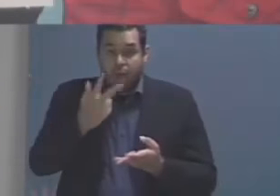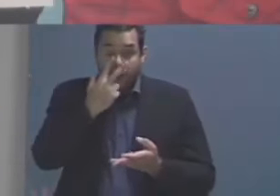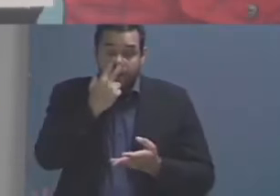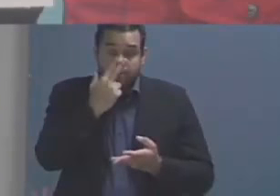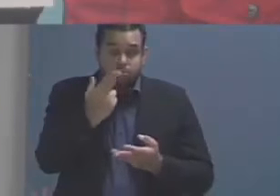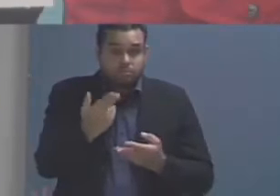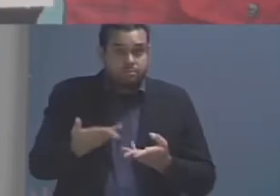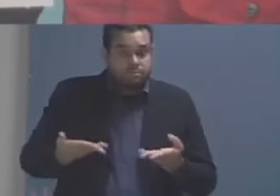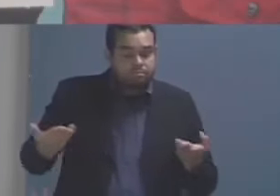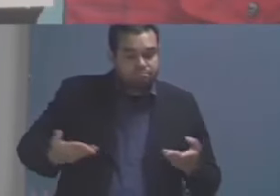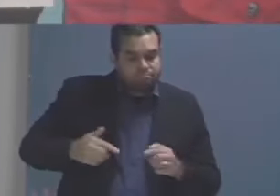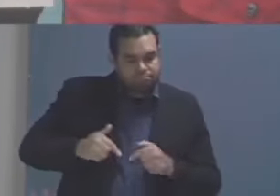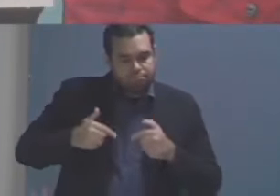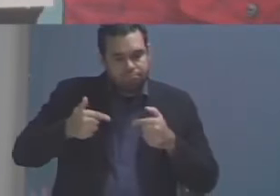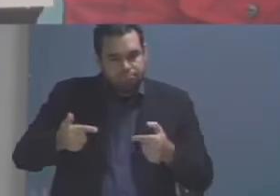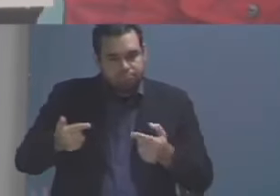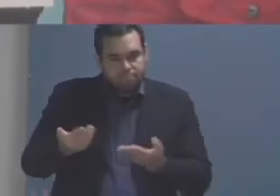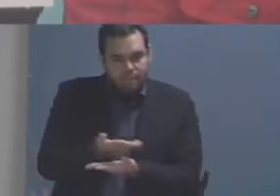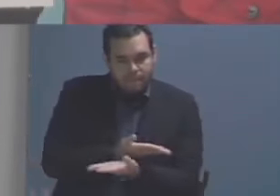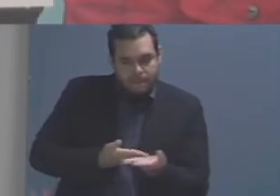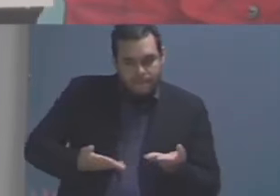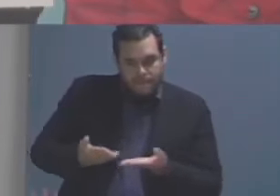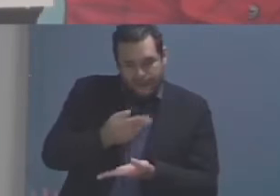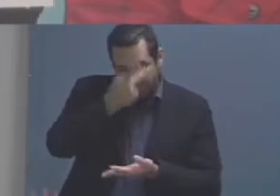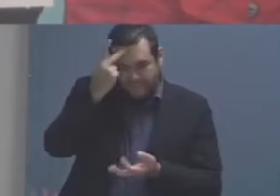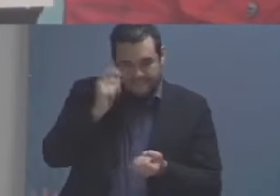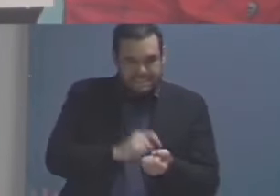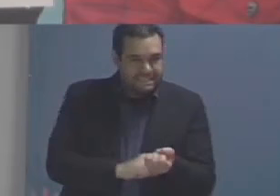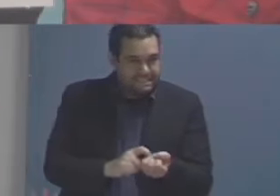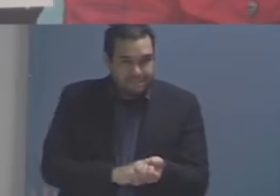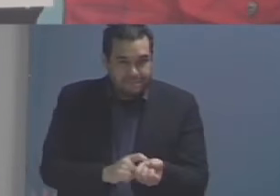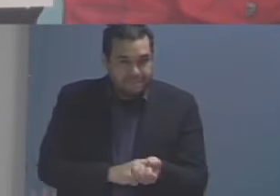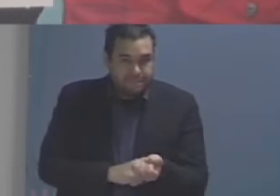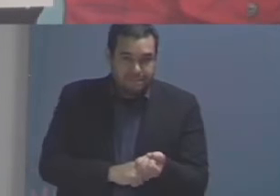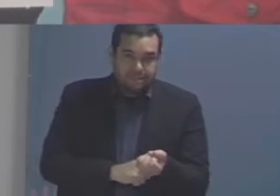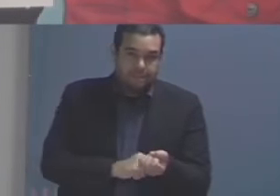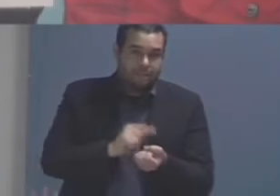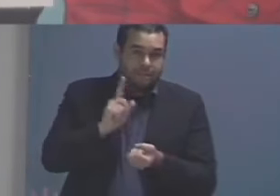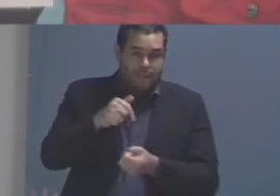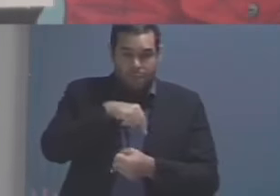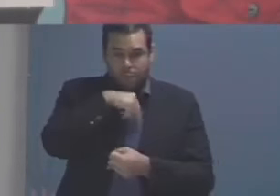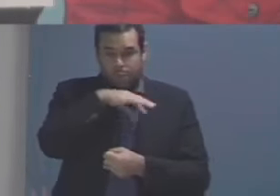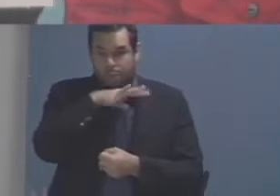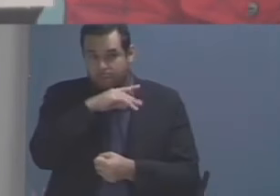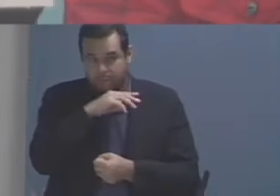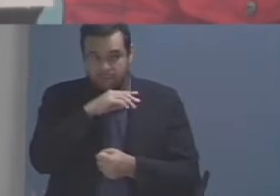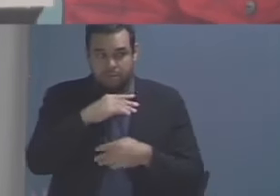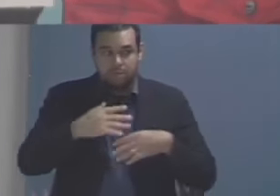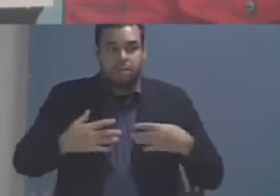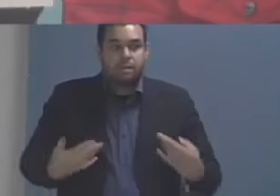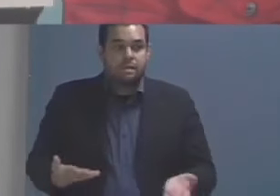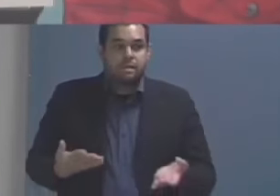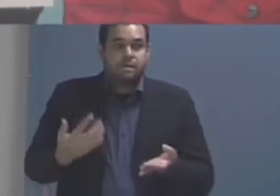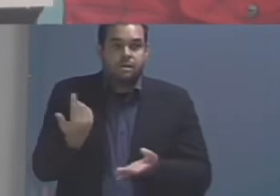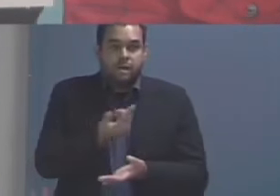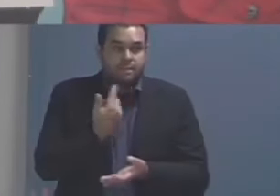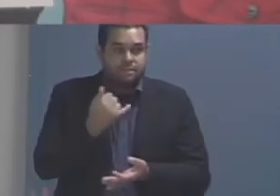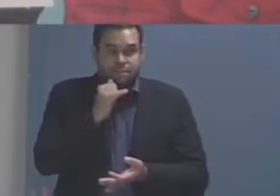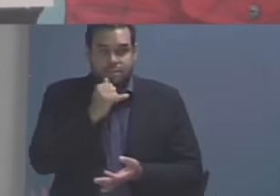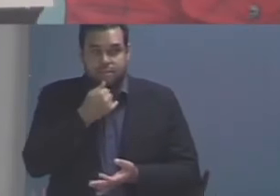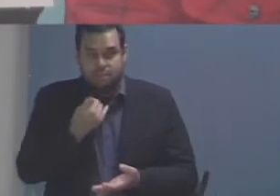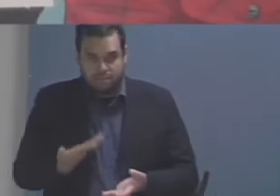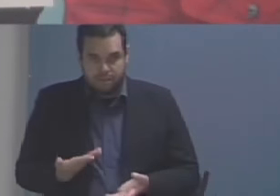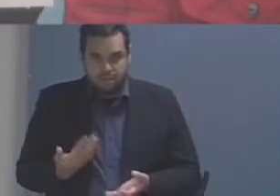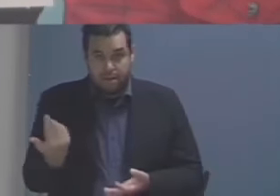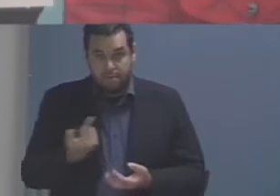acho que essa tentativa de diálogo com os desesperados é uma tentativa muito ruim, uma tentativa que nos coloca para baixo. Nós somos